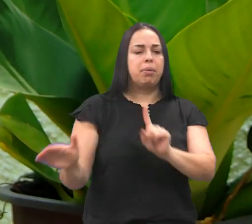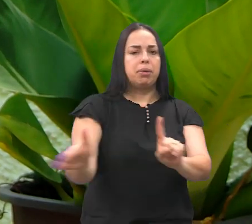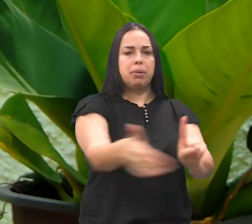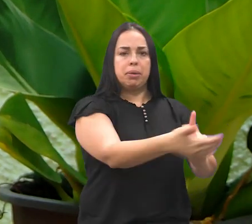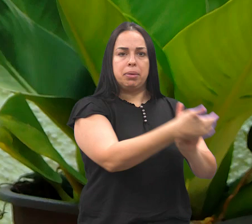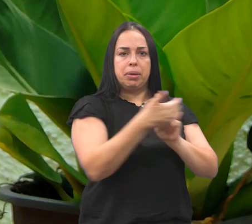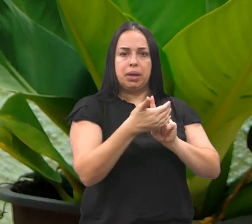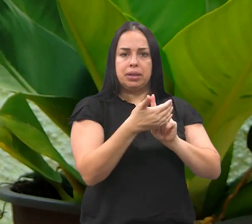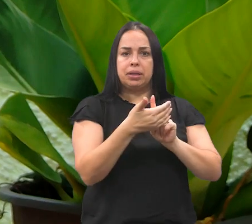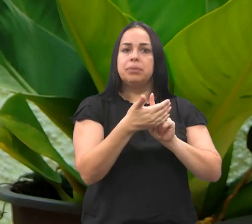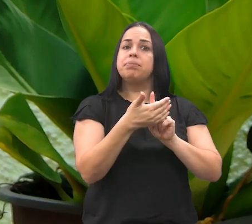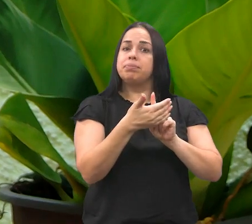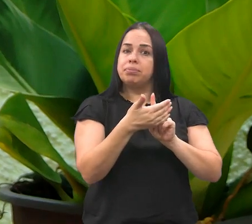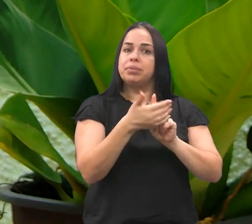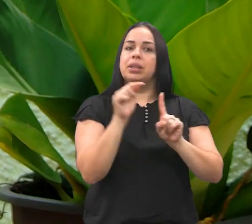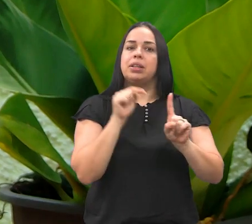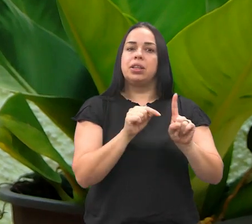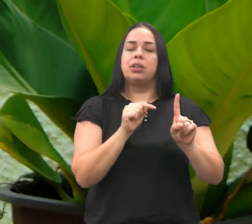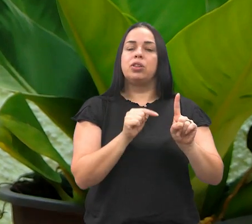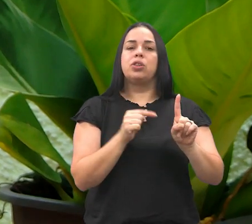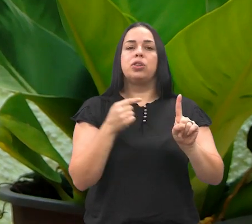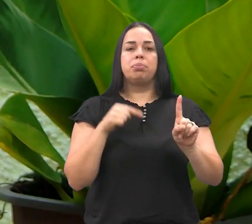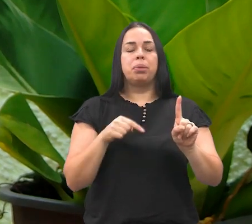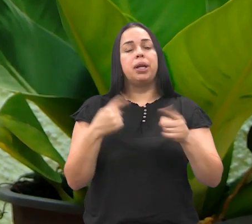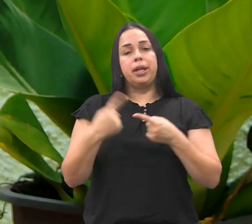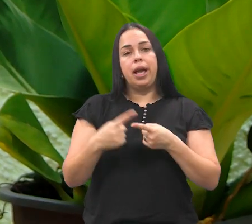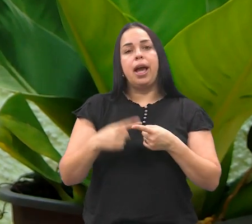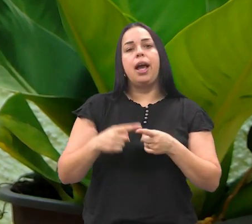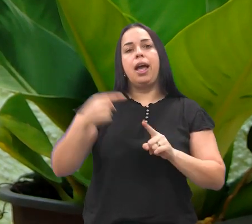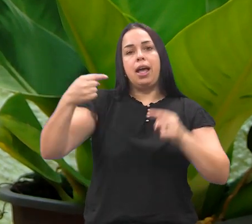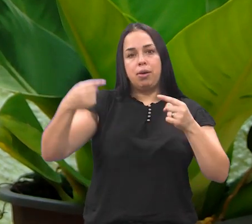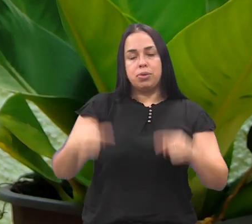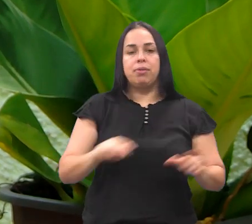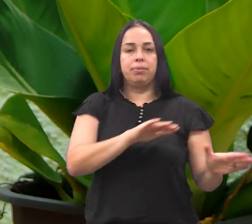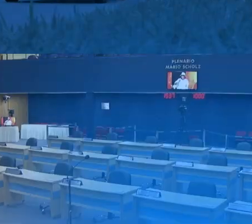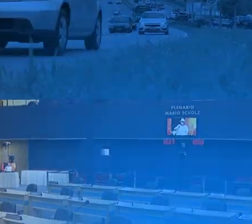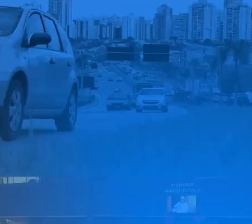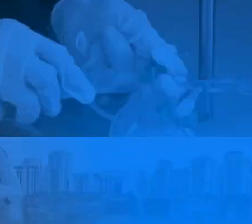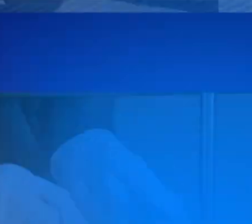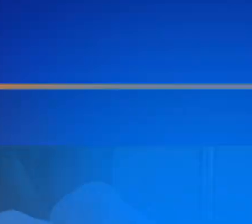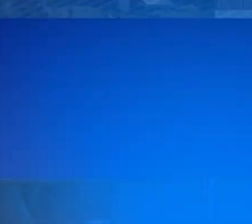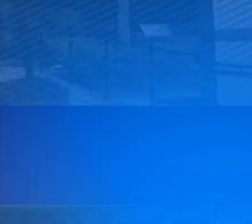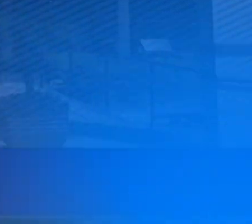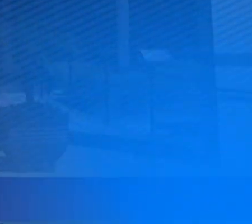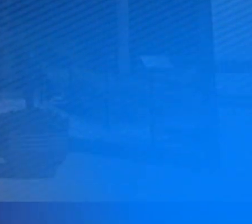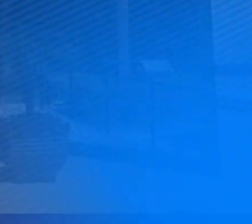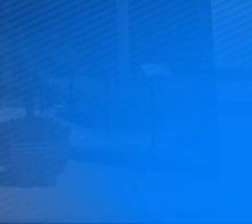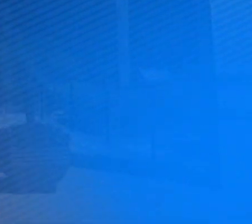acolhimento da parentalidade, para que ela não seja tão desafiadora para as mulheres.